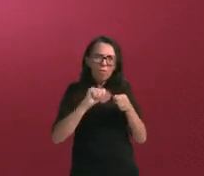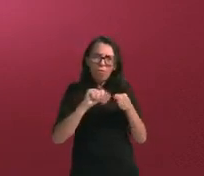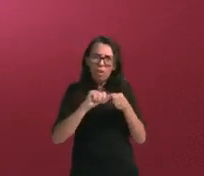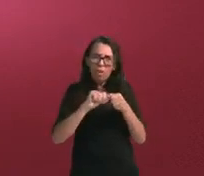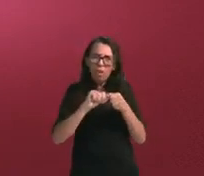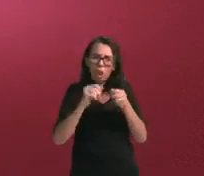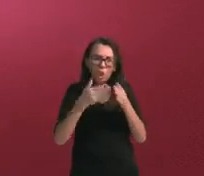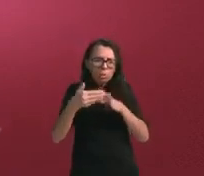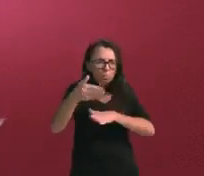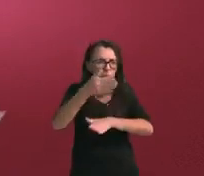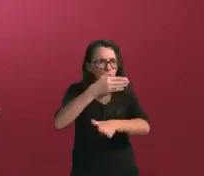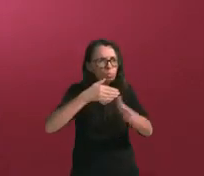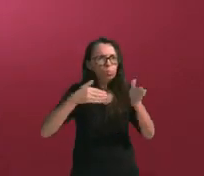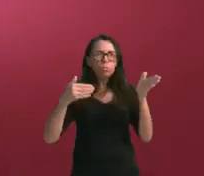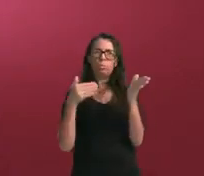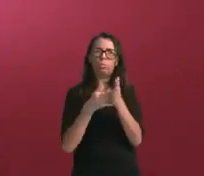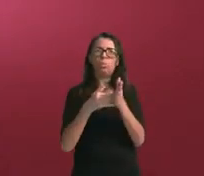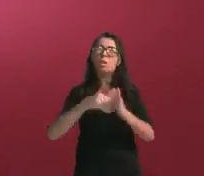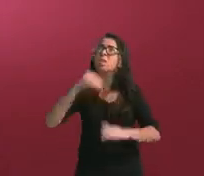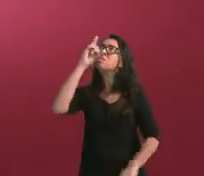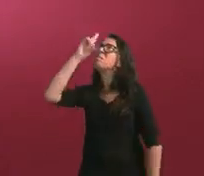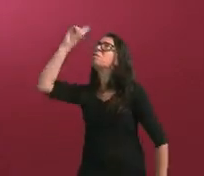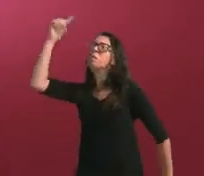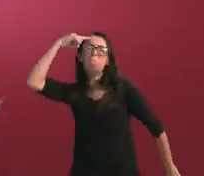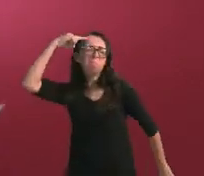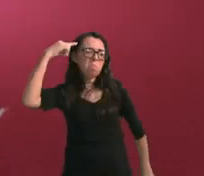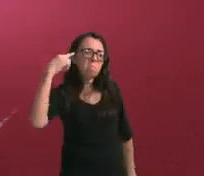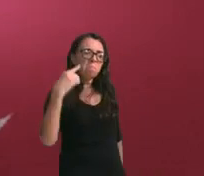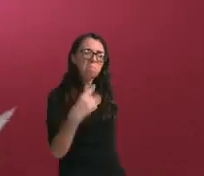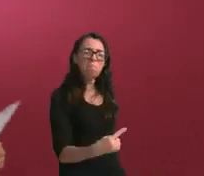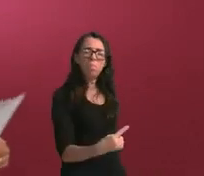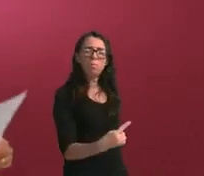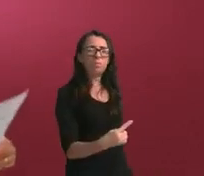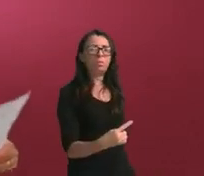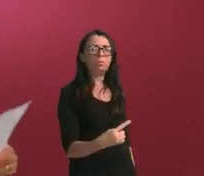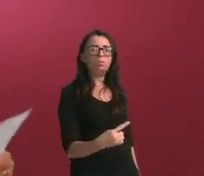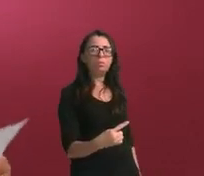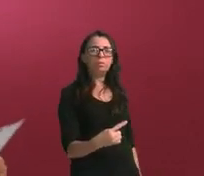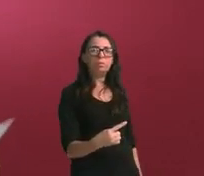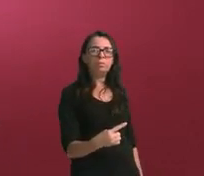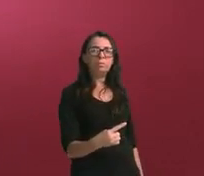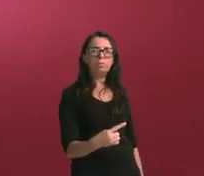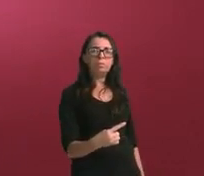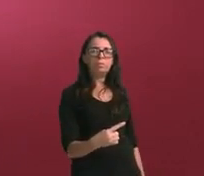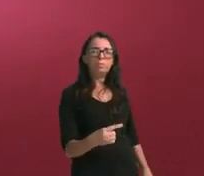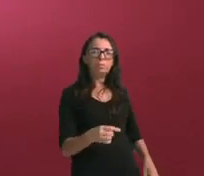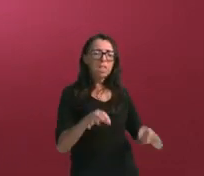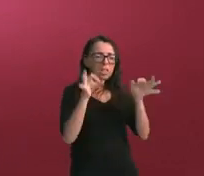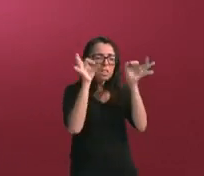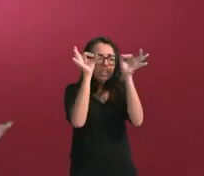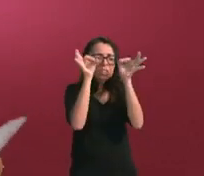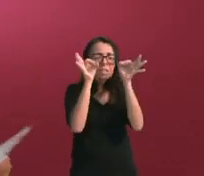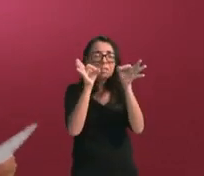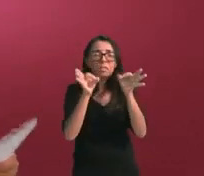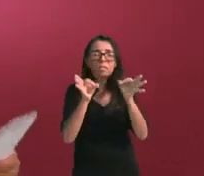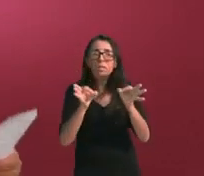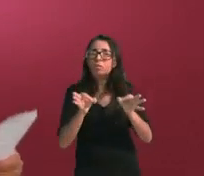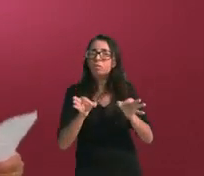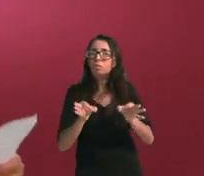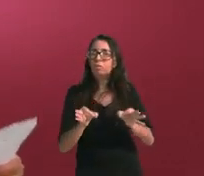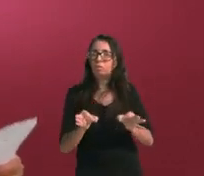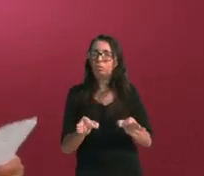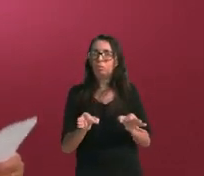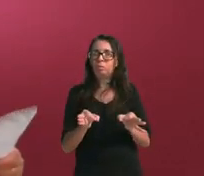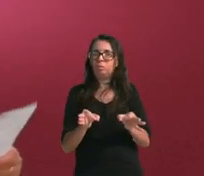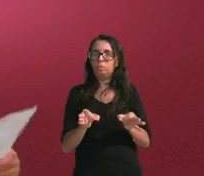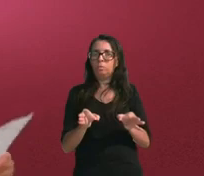que Deus queria de Moisés, que tudo o que Deus falasse a ele, ele faria.